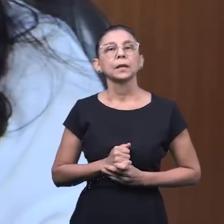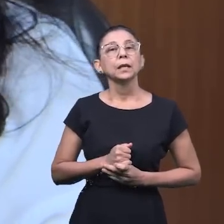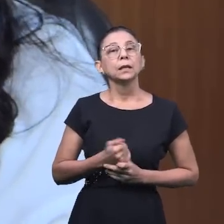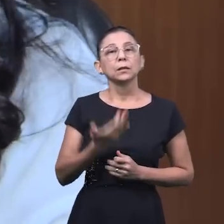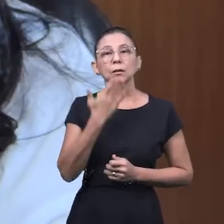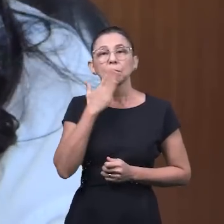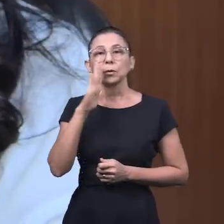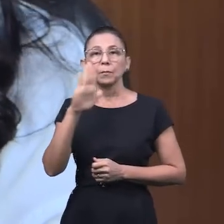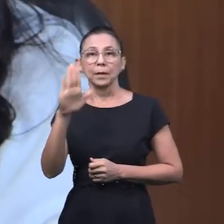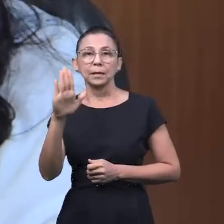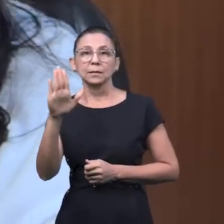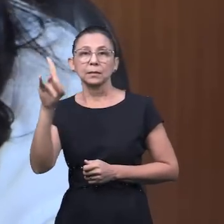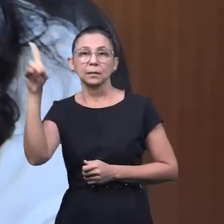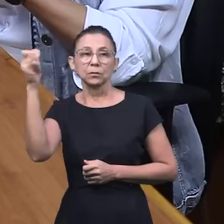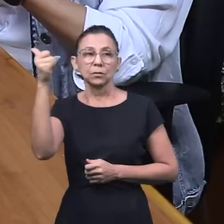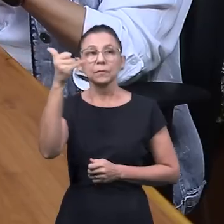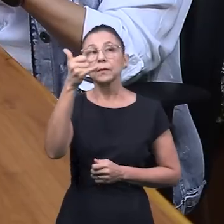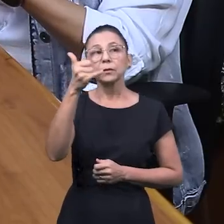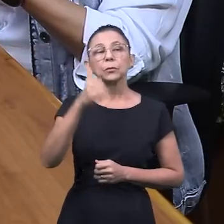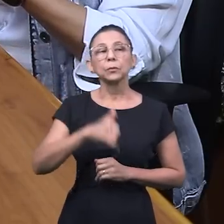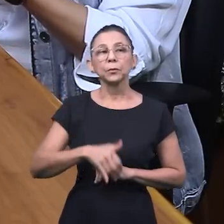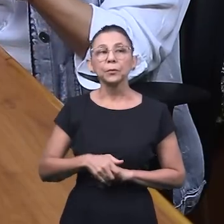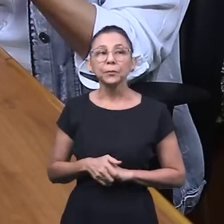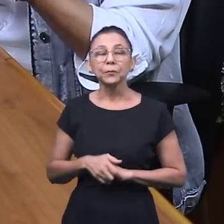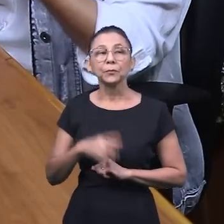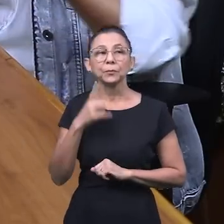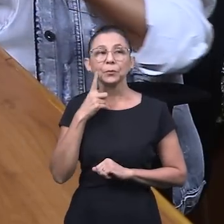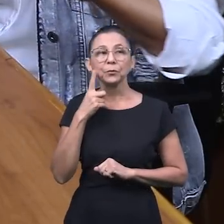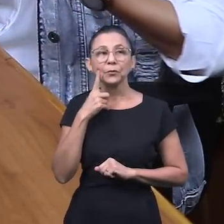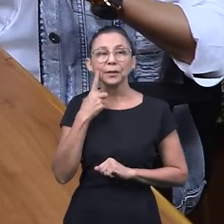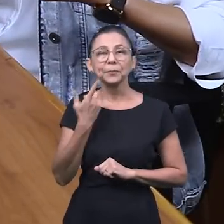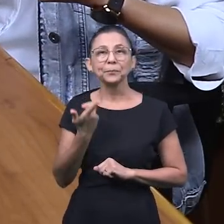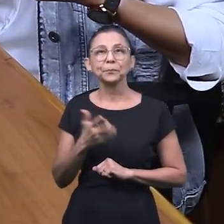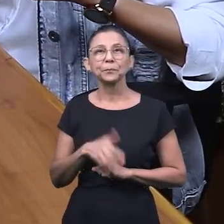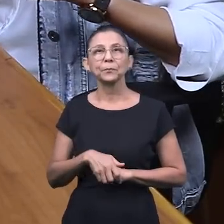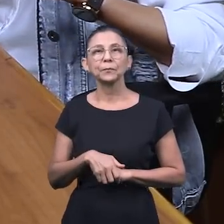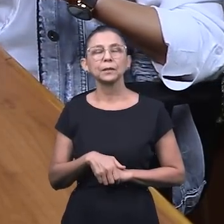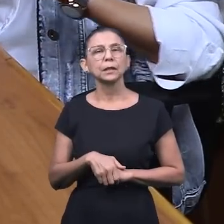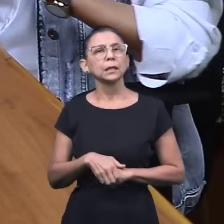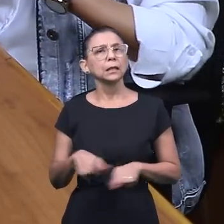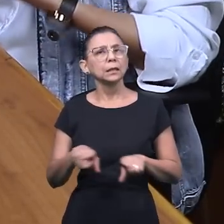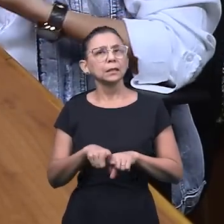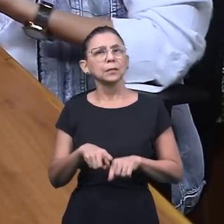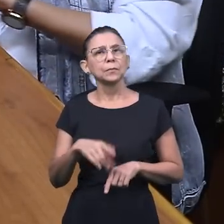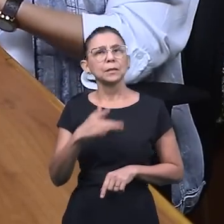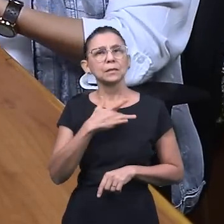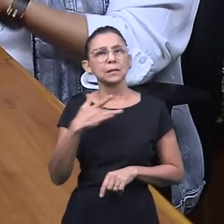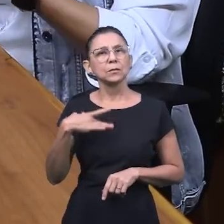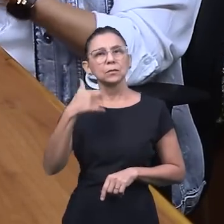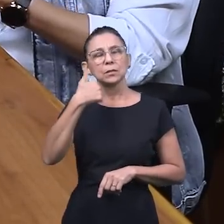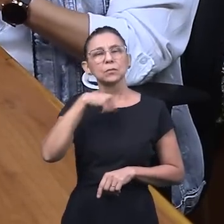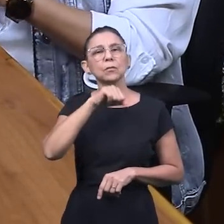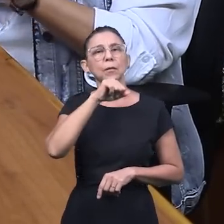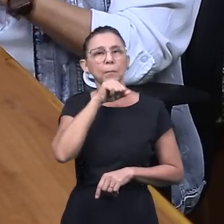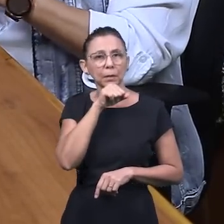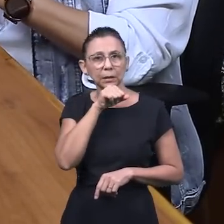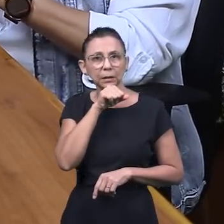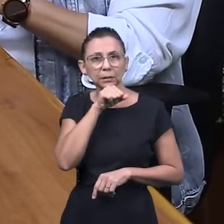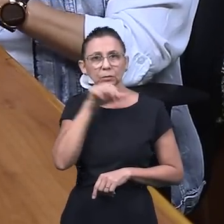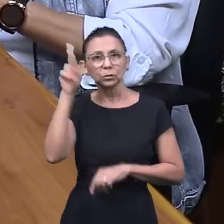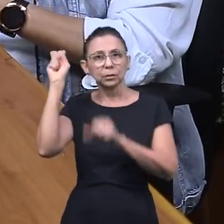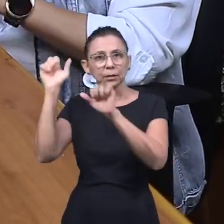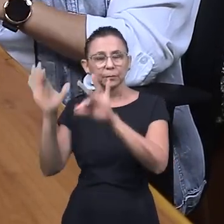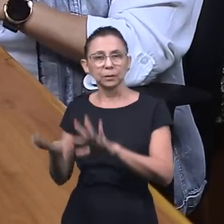com você, a promessa que o Senhor te fez e a bênção da saúde da sua mãe através do